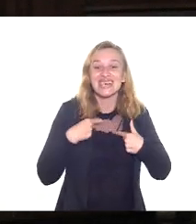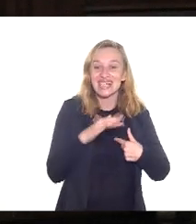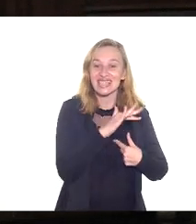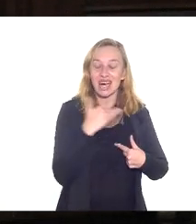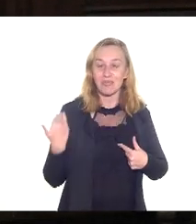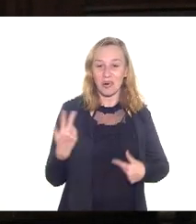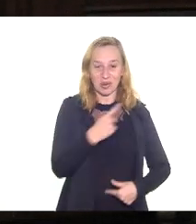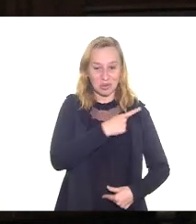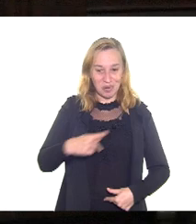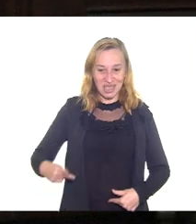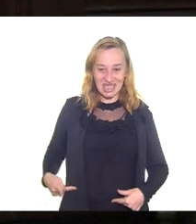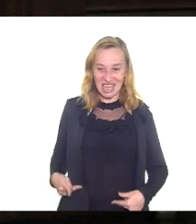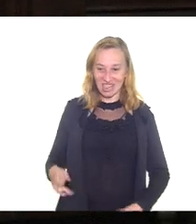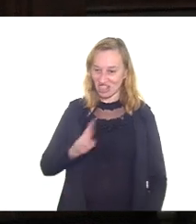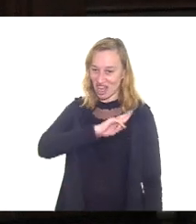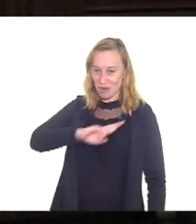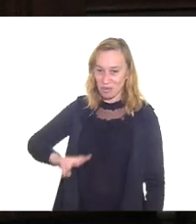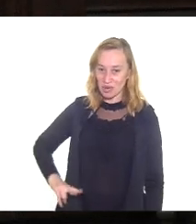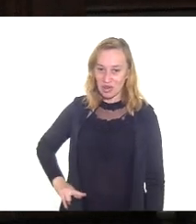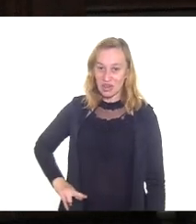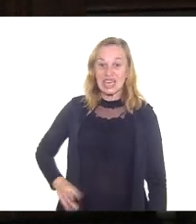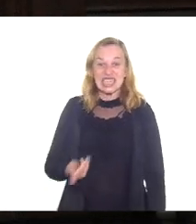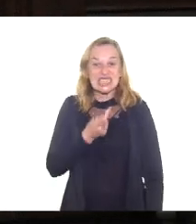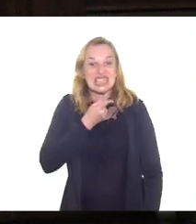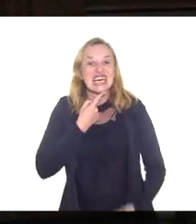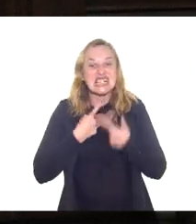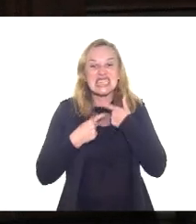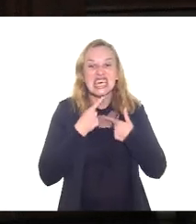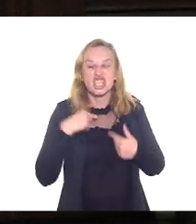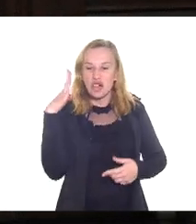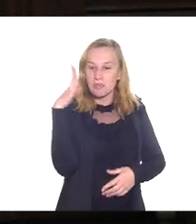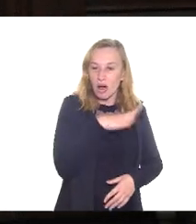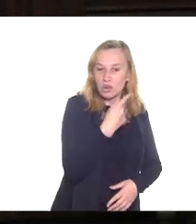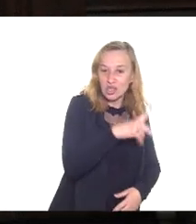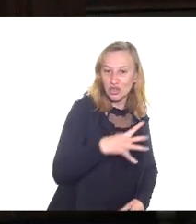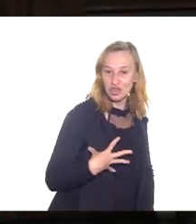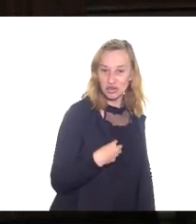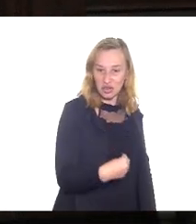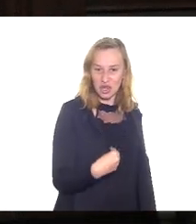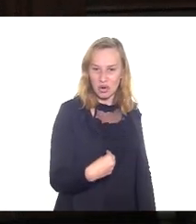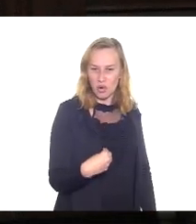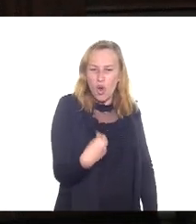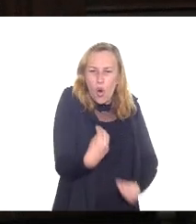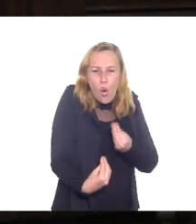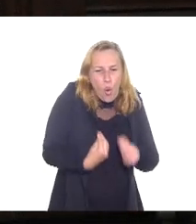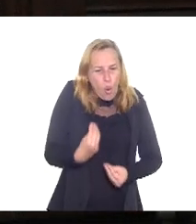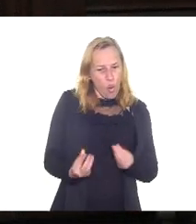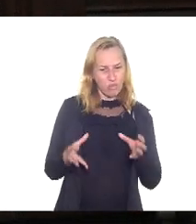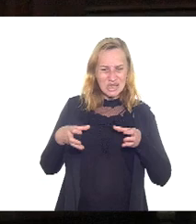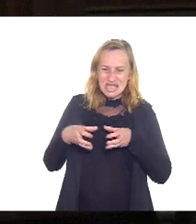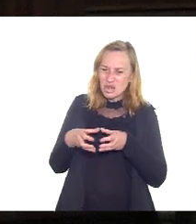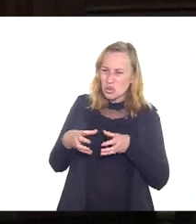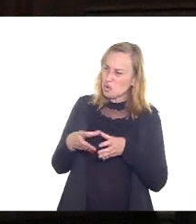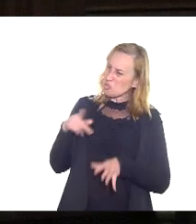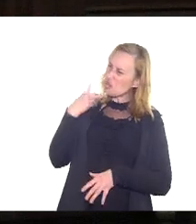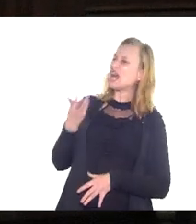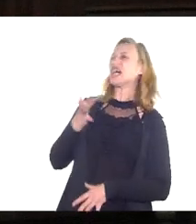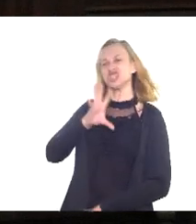do presidente da República, deseja mal aos seus filhos, como esse grupo pode falar de